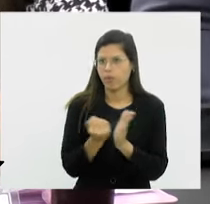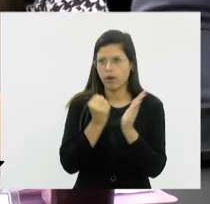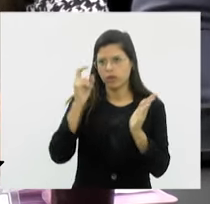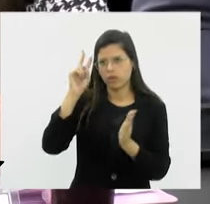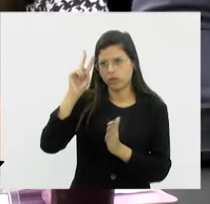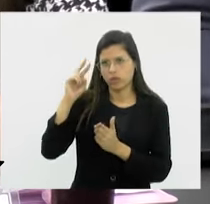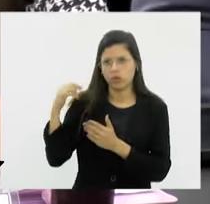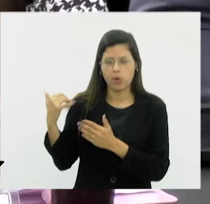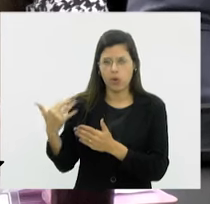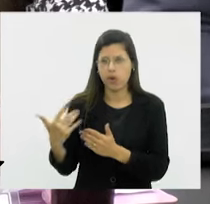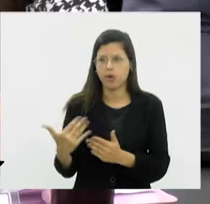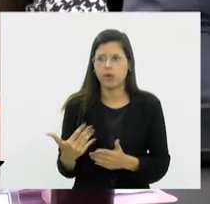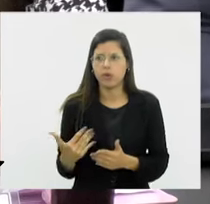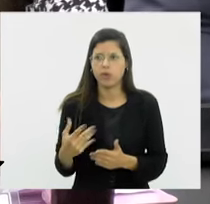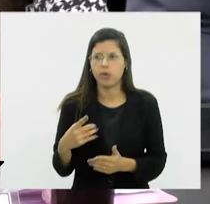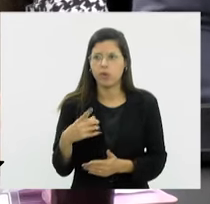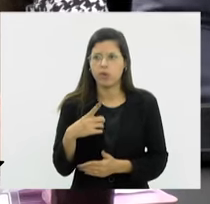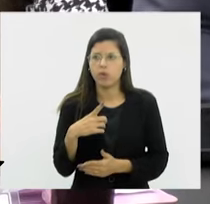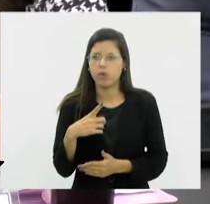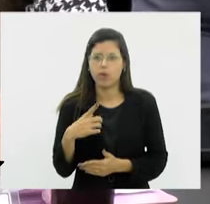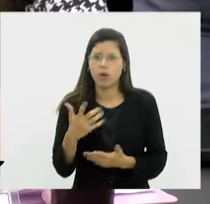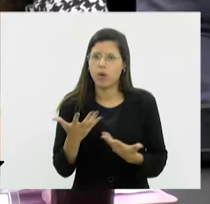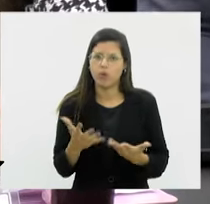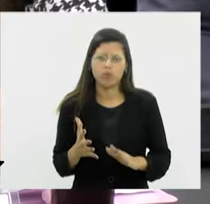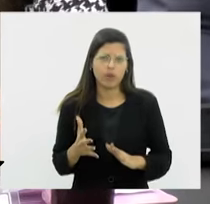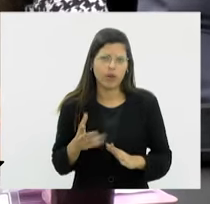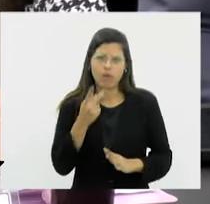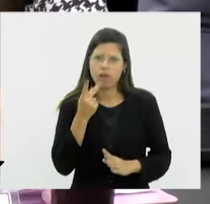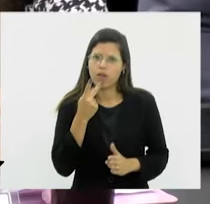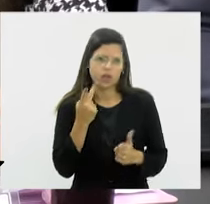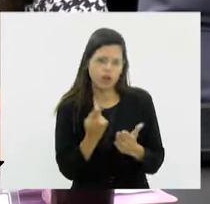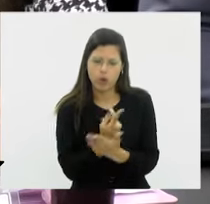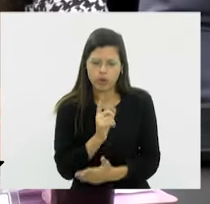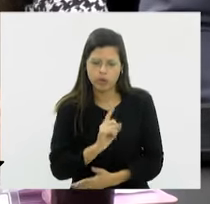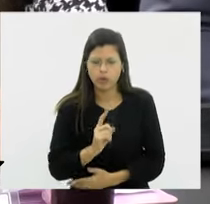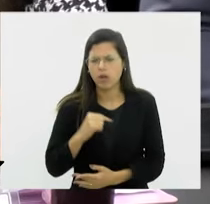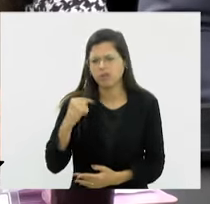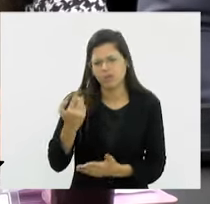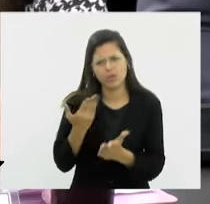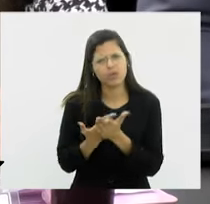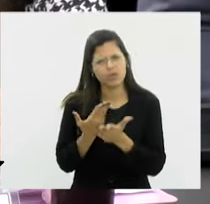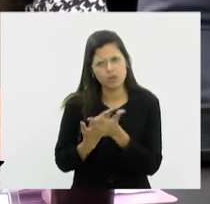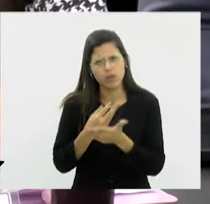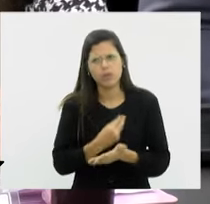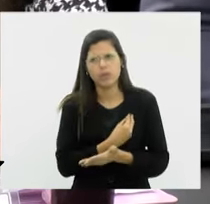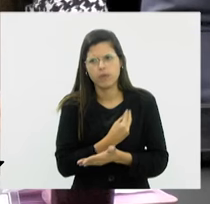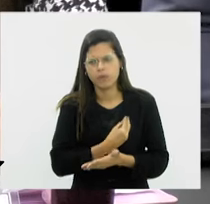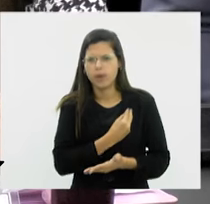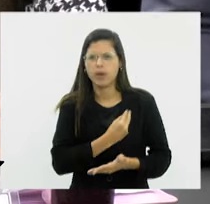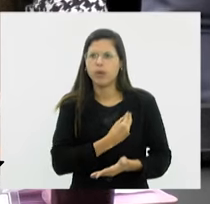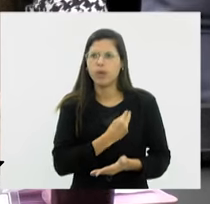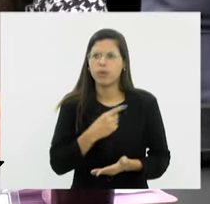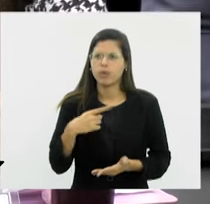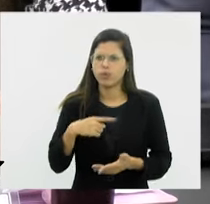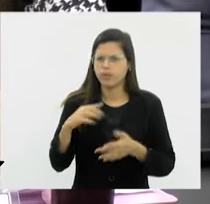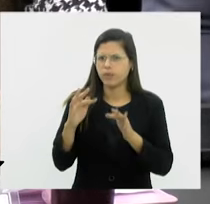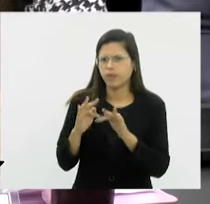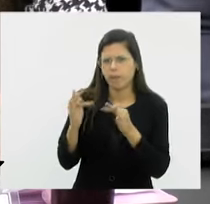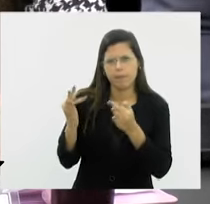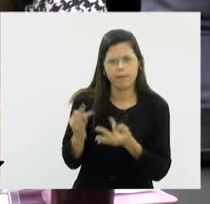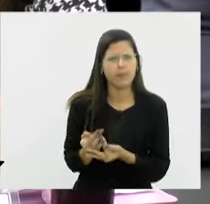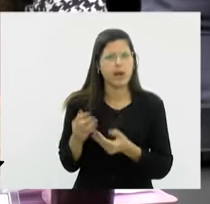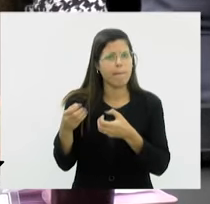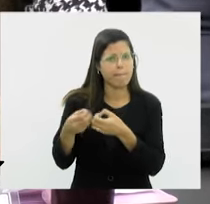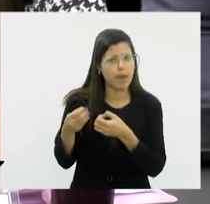excessos. E, longe de mim, negá-los, não é? Estudamos isso, vivemos, tive, inclusive, parentes próximos a mim